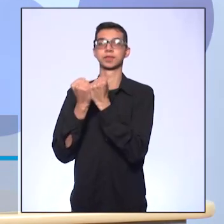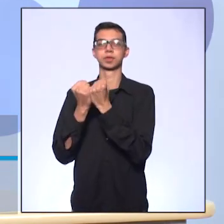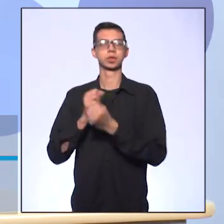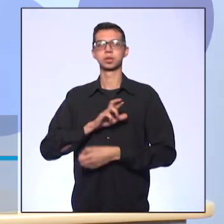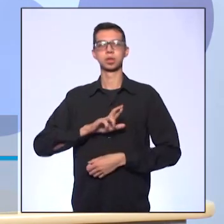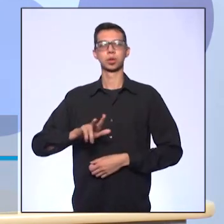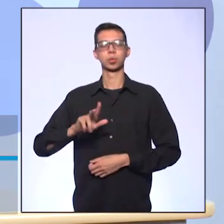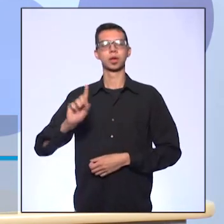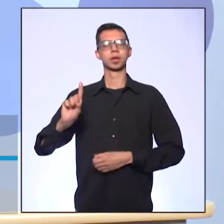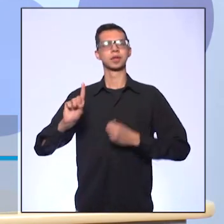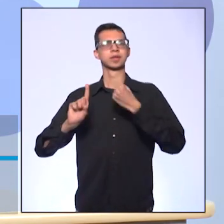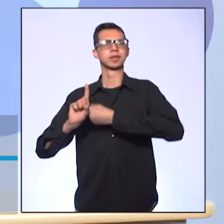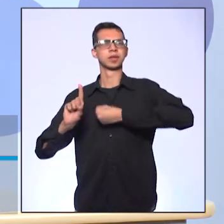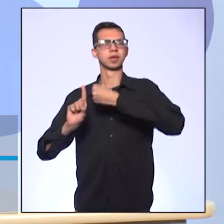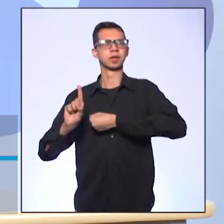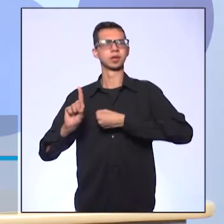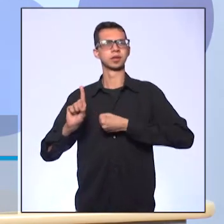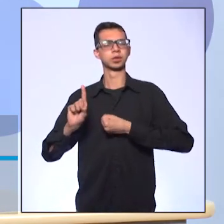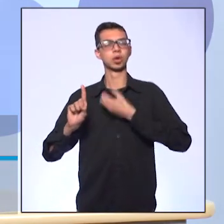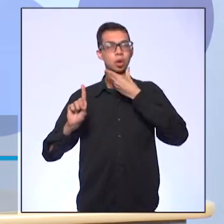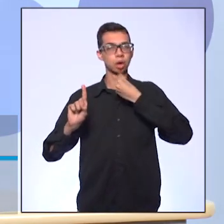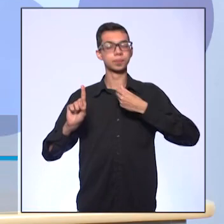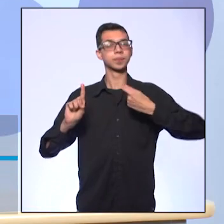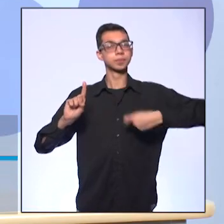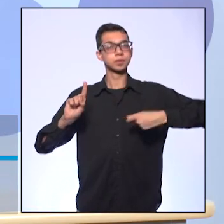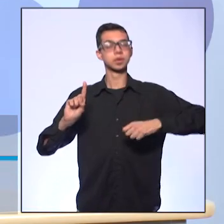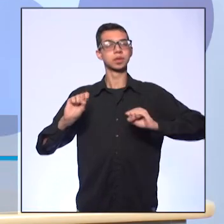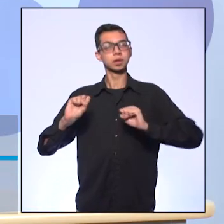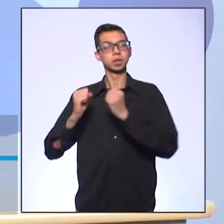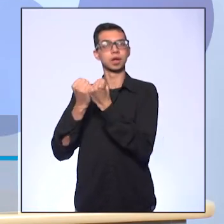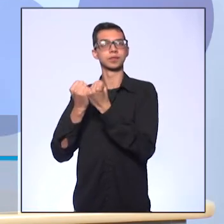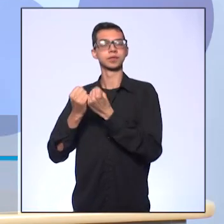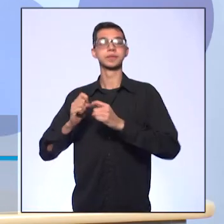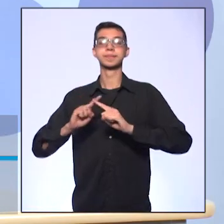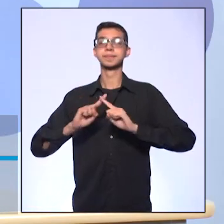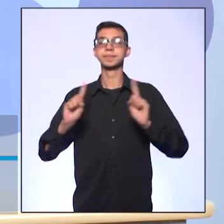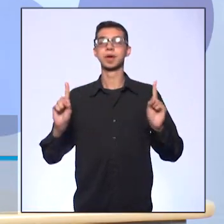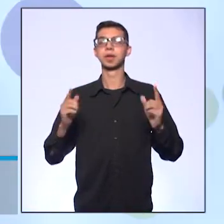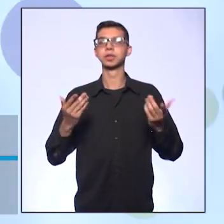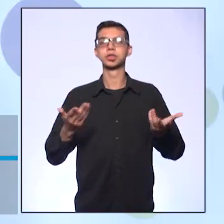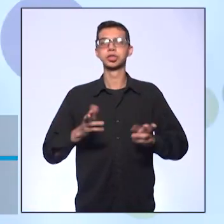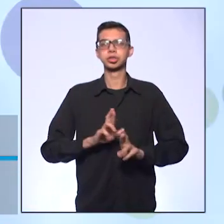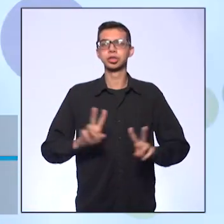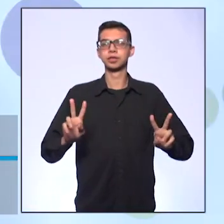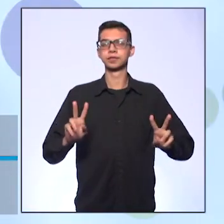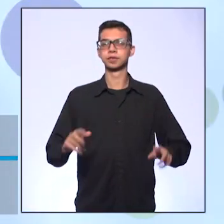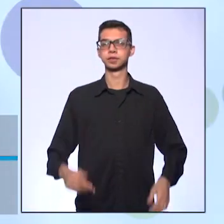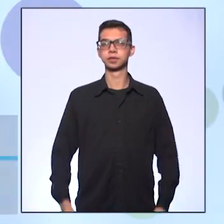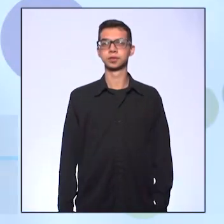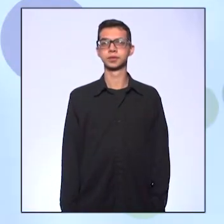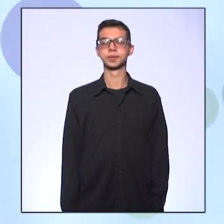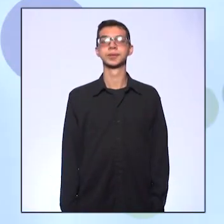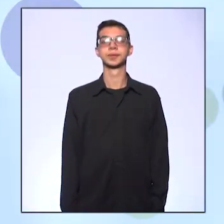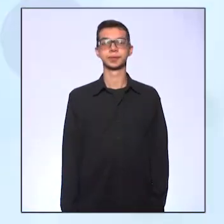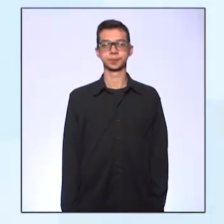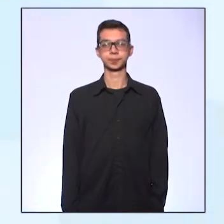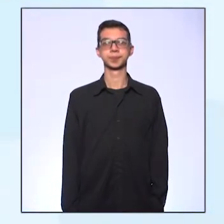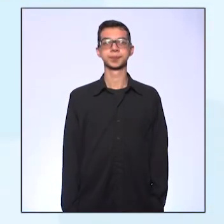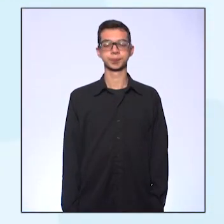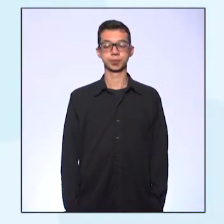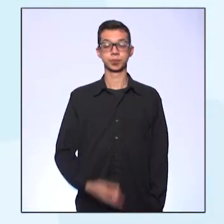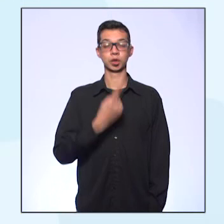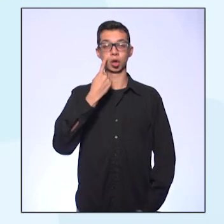mas ele deveria defender essa mulher. E acontece o Perfeito. contrário. Mais um trecho do texto. Mensagens